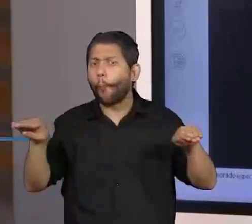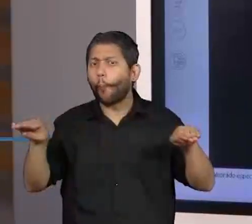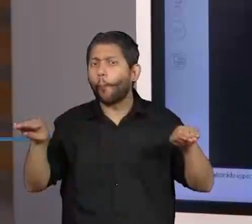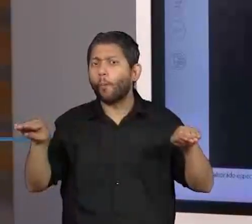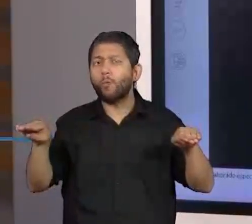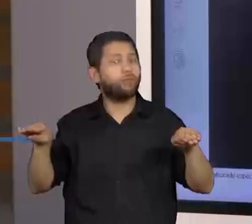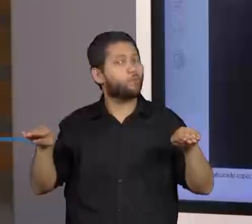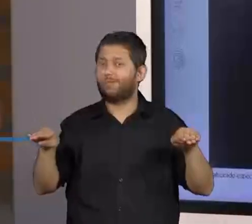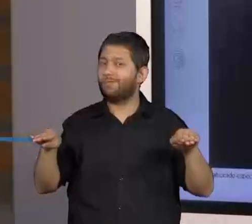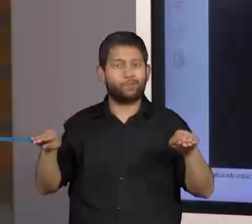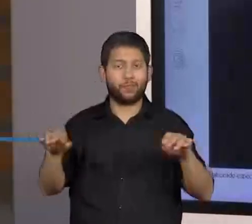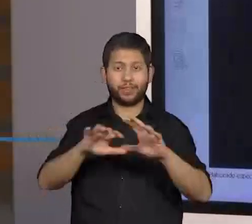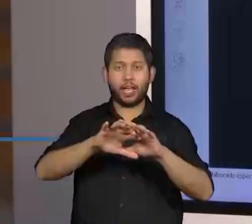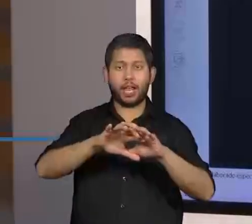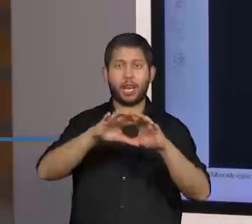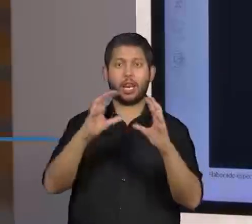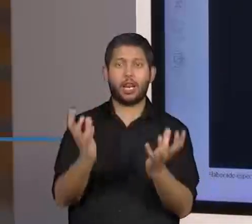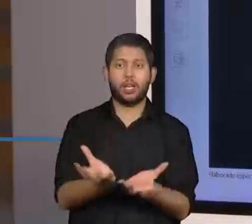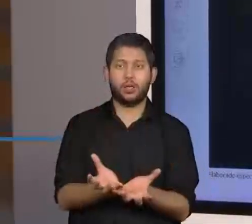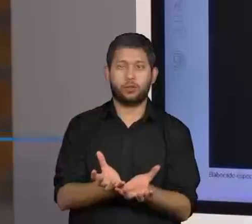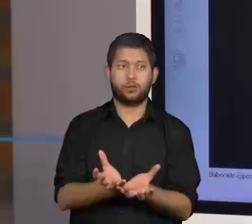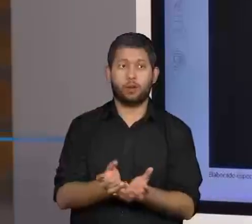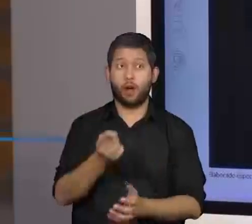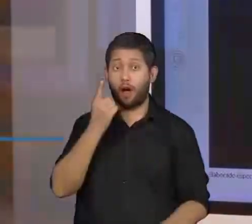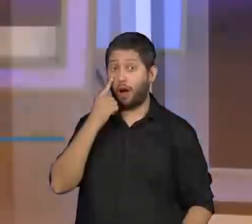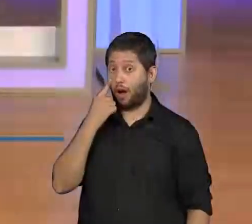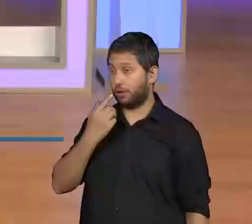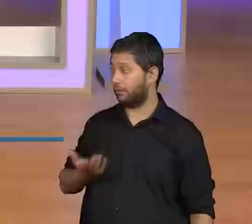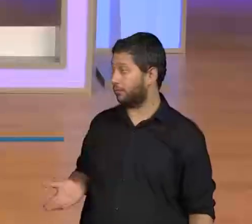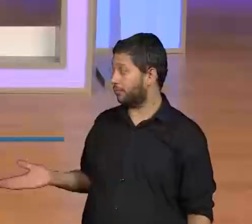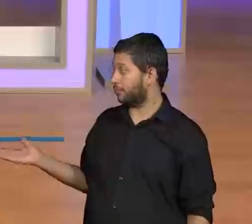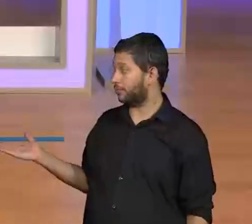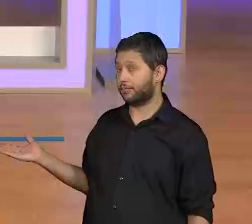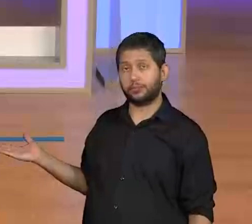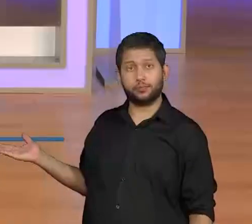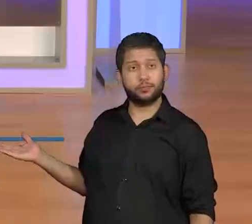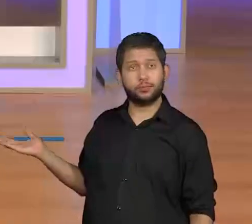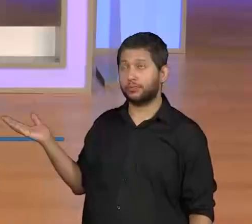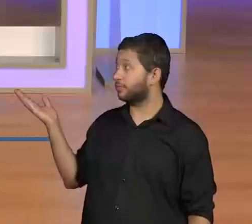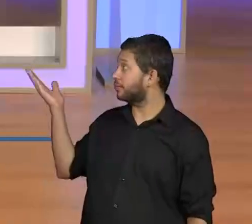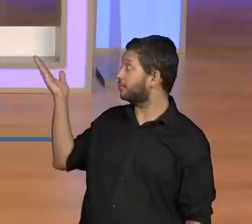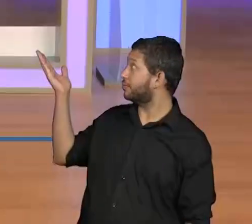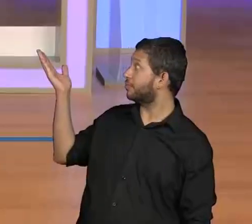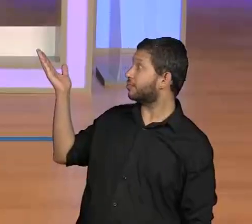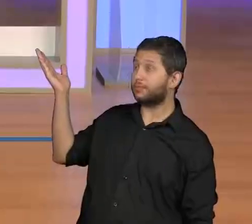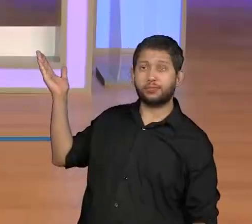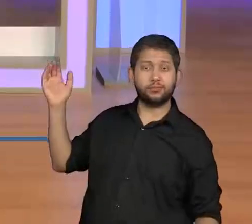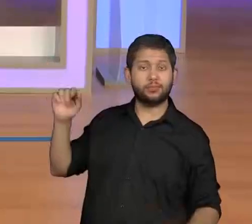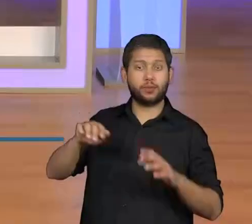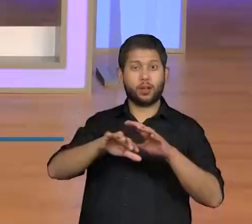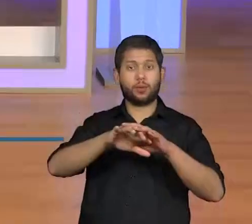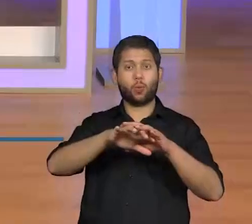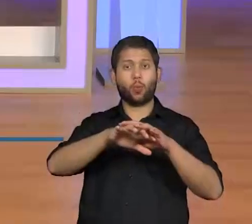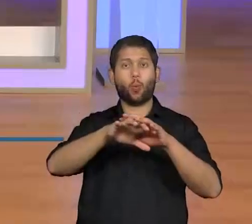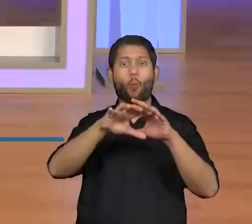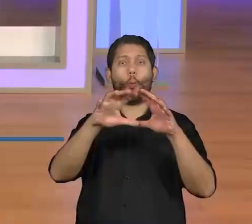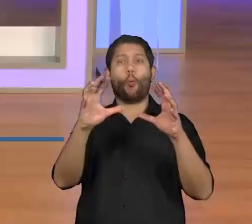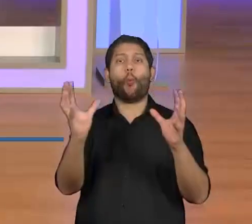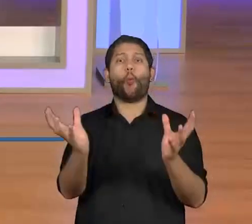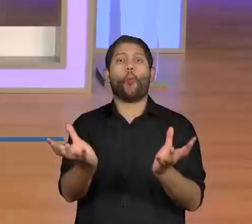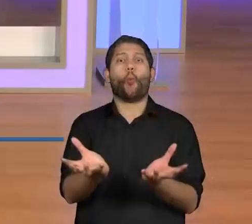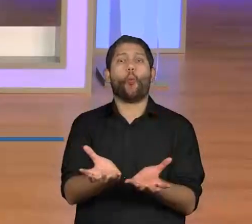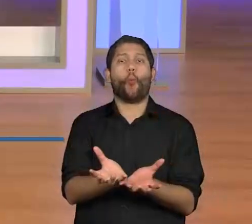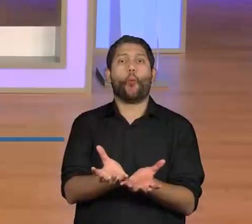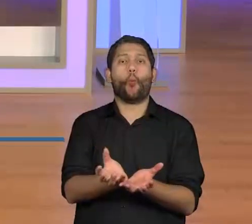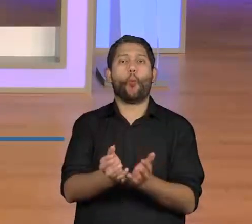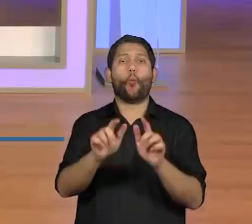o globo não fique tão liso. Eu tenho um globo aqui, ó, vamos dar uma olhadinha nele aqui. Olha só, a gente tem aí no globo